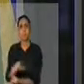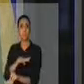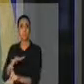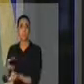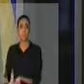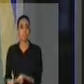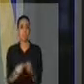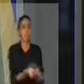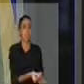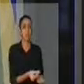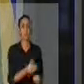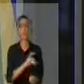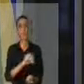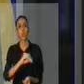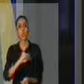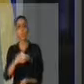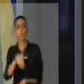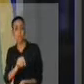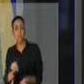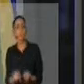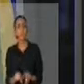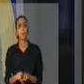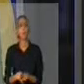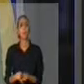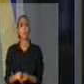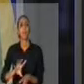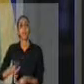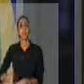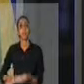civil, emendas parlamentares para custeio de